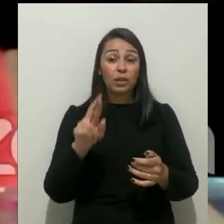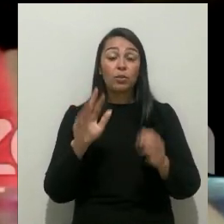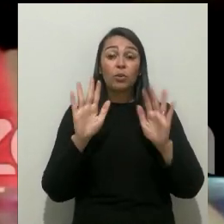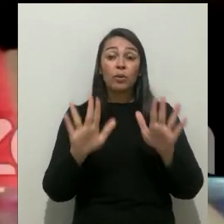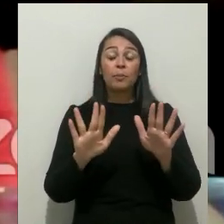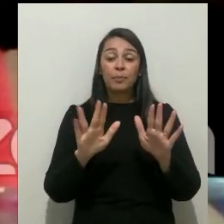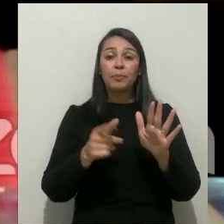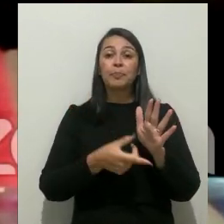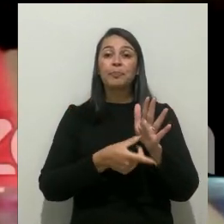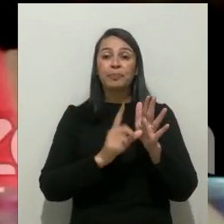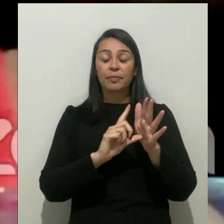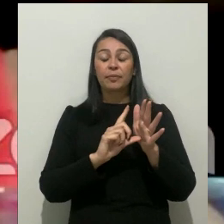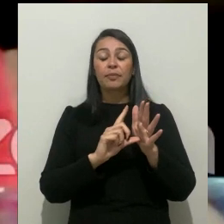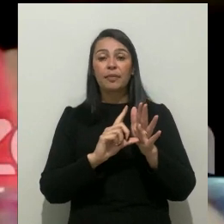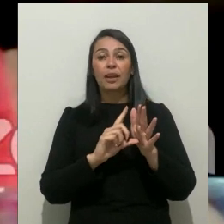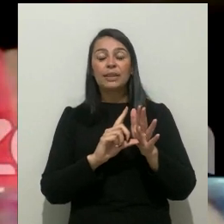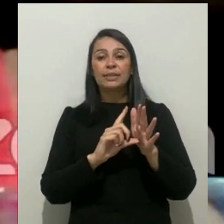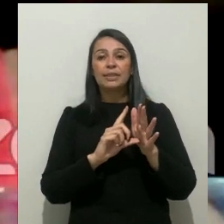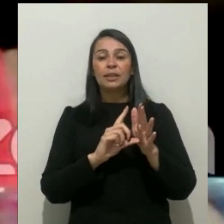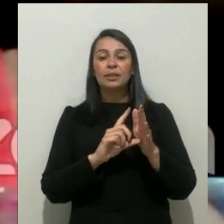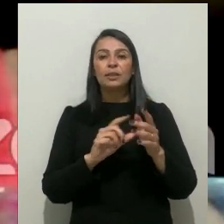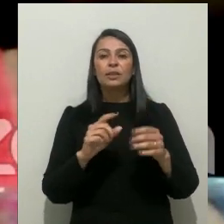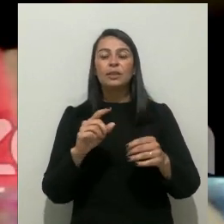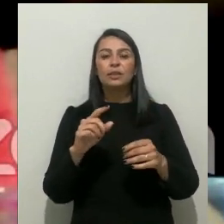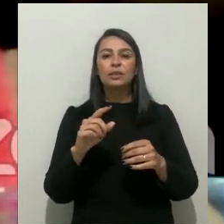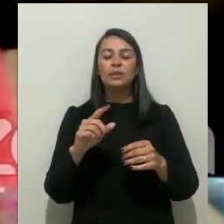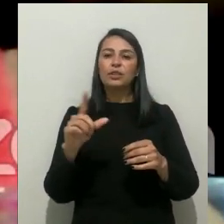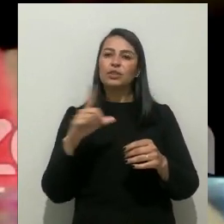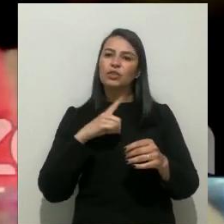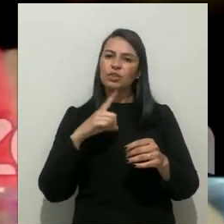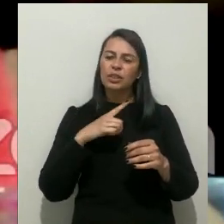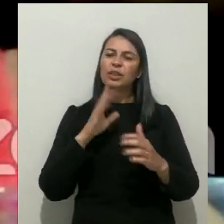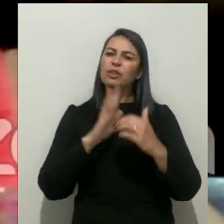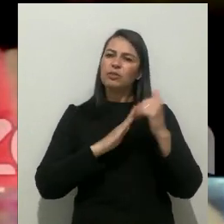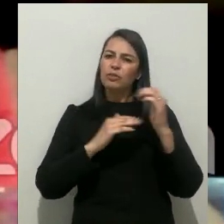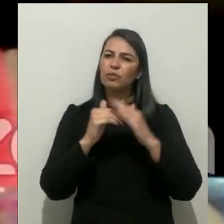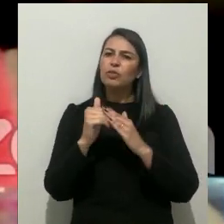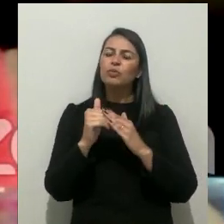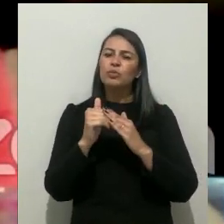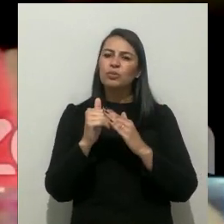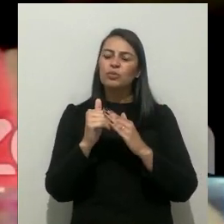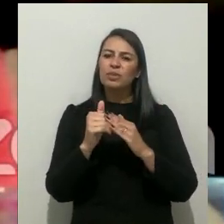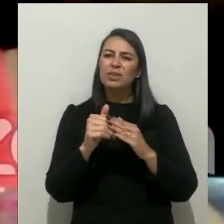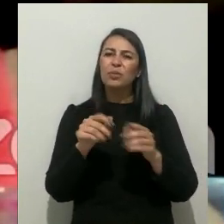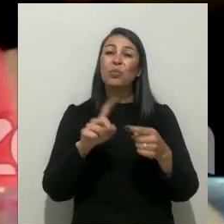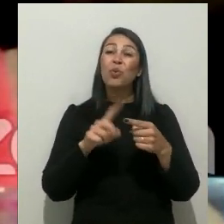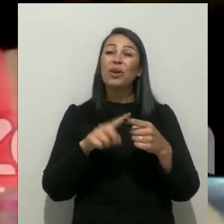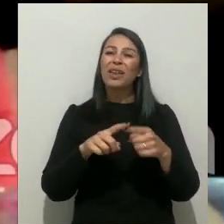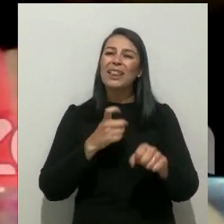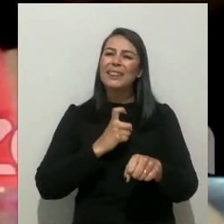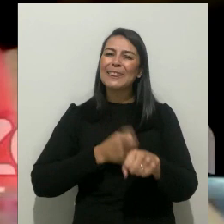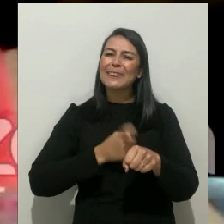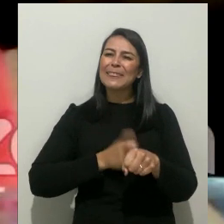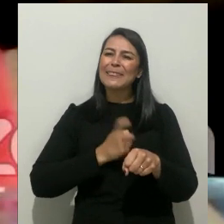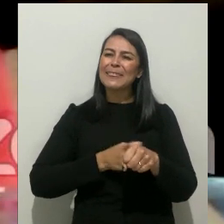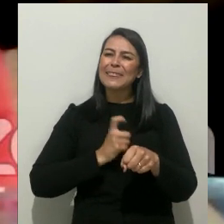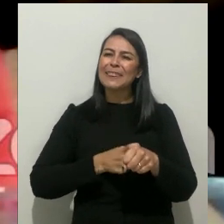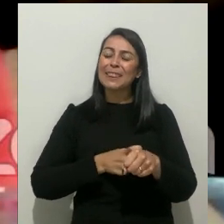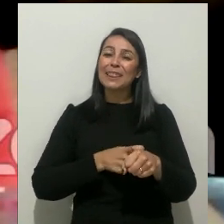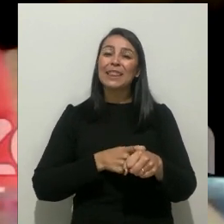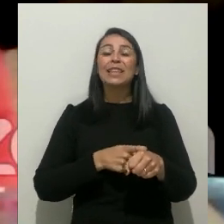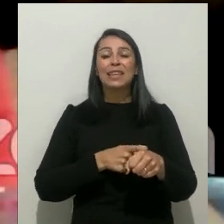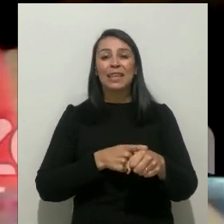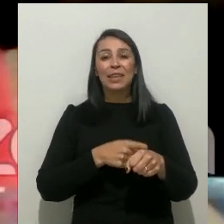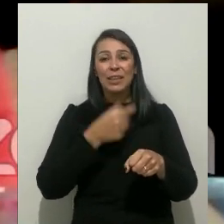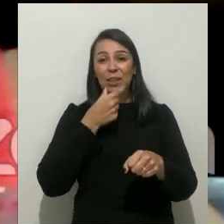disso, é a escolha do Corcovado, em função de uma teimosia, entre aspas, dele,